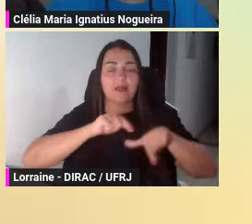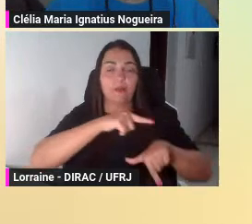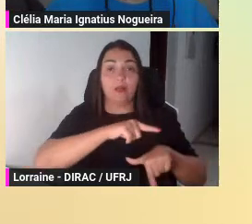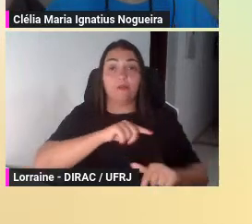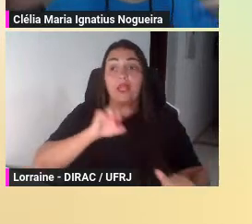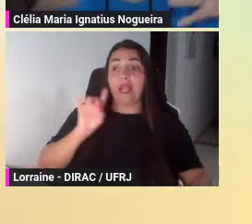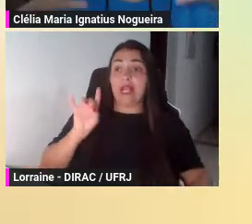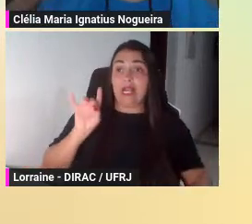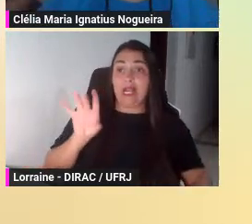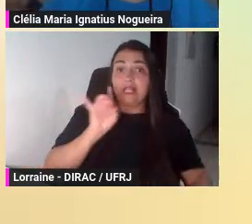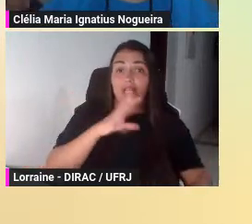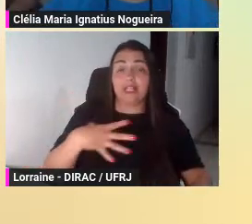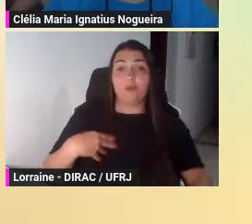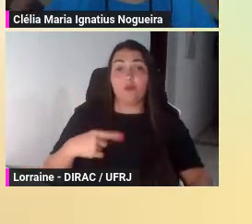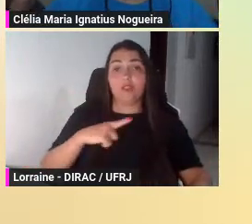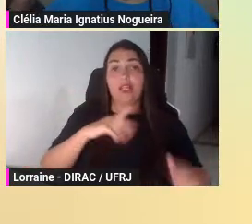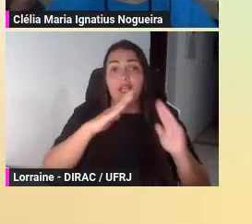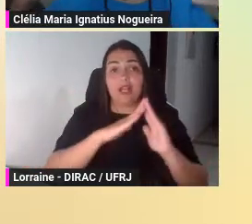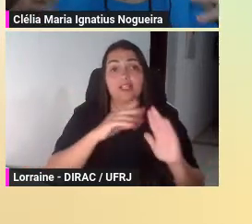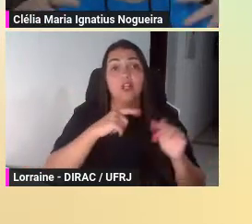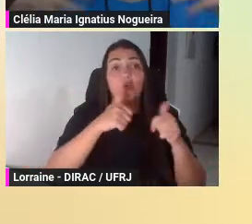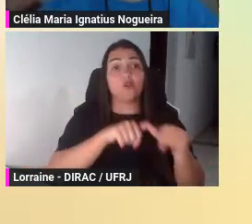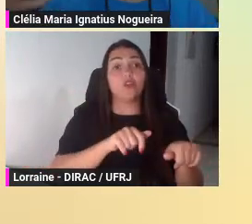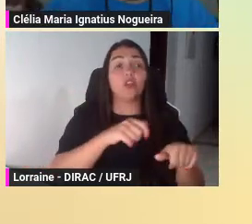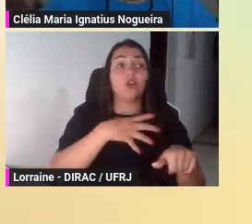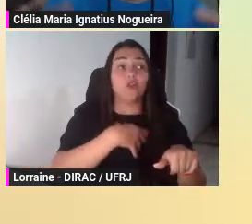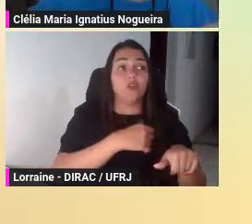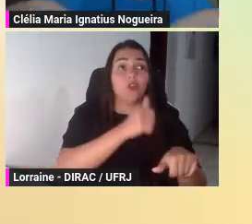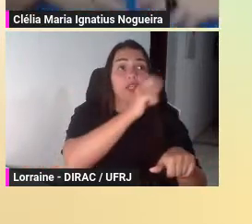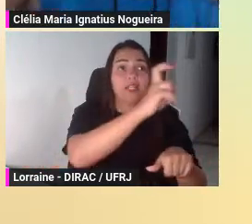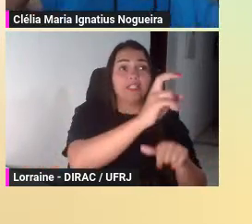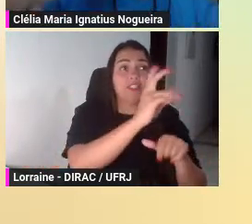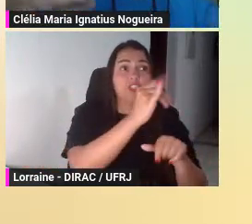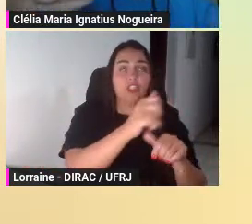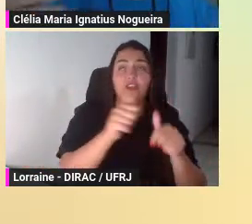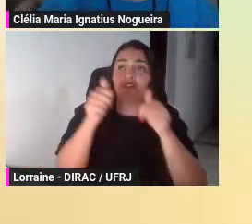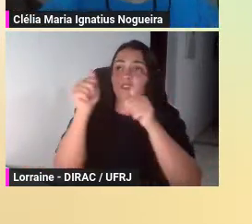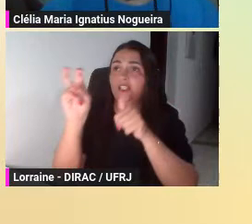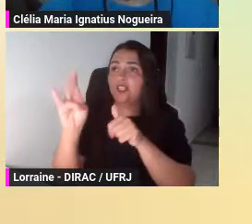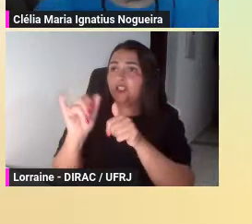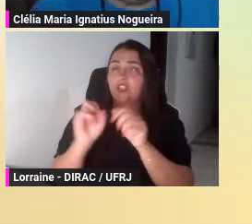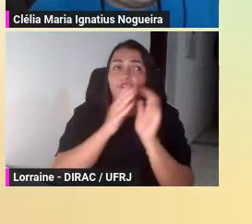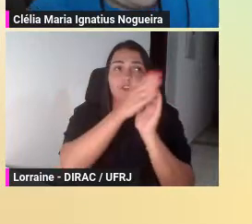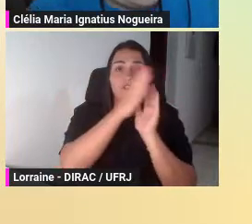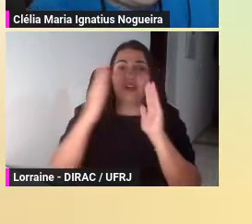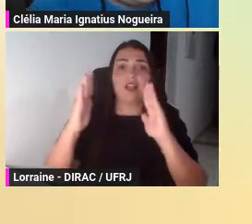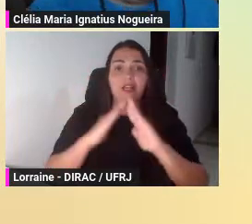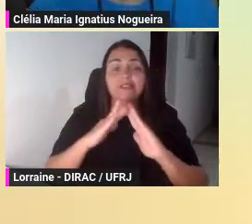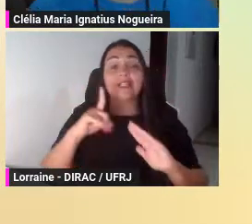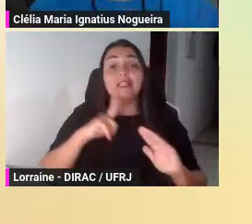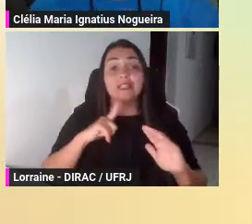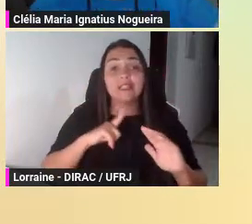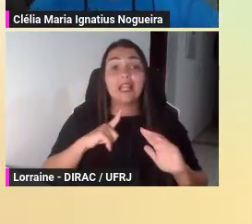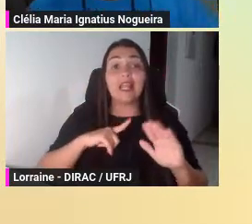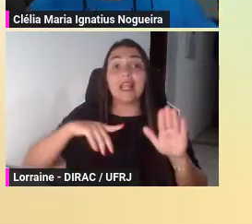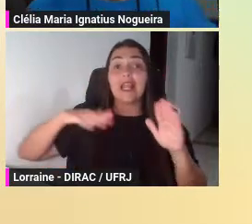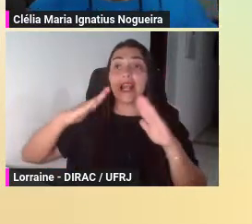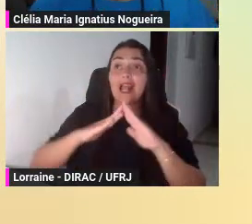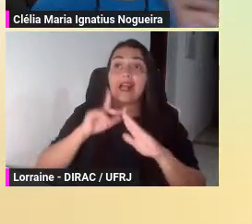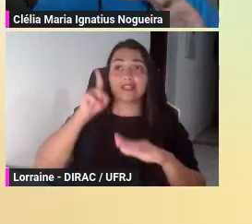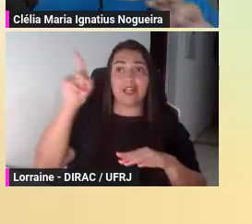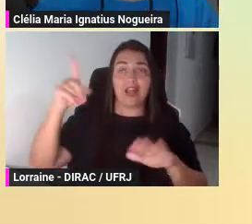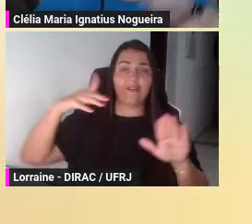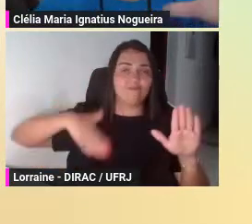sua casa, eu fico 15 dias na casa do filho, de cada filho, vou para a praia, que a gente tem uma casa lá, o João só fica lá,